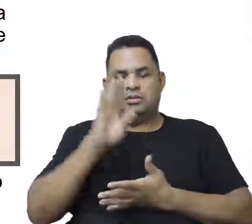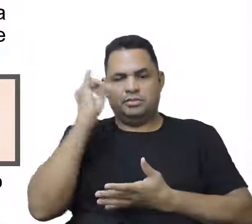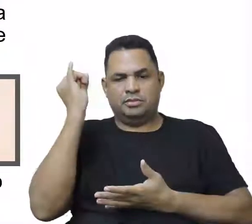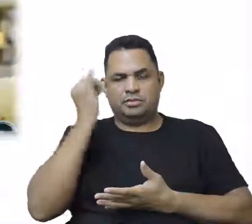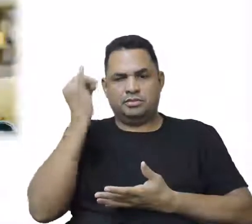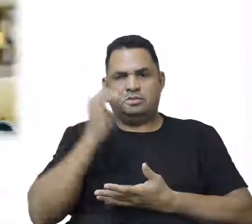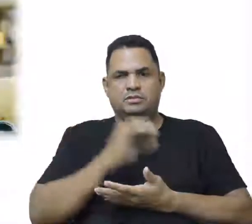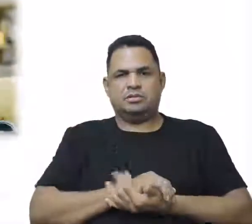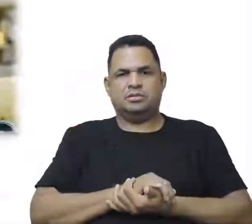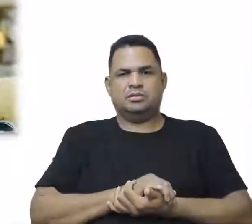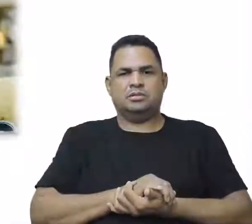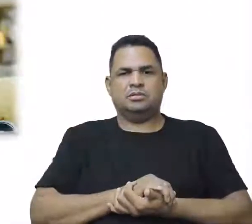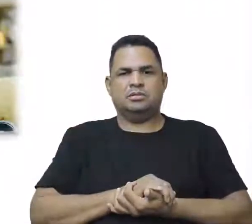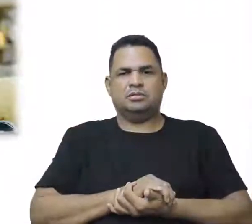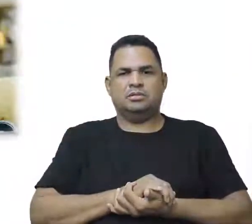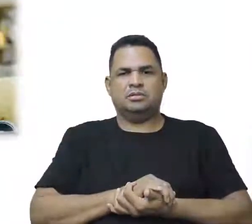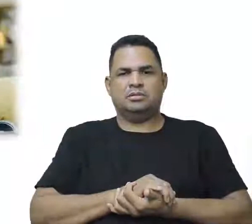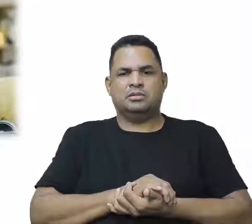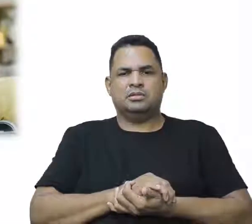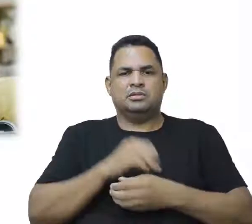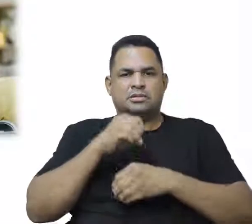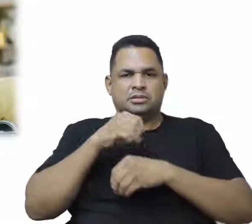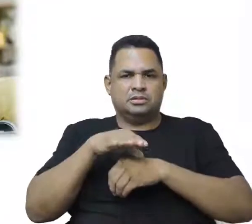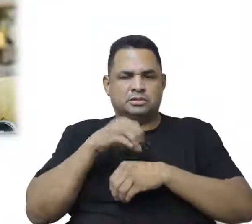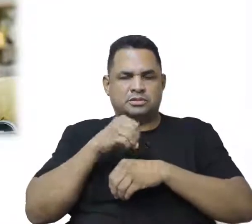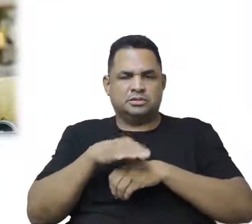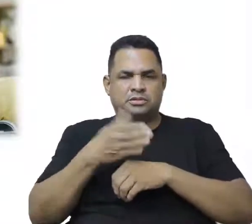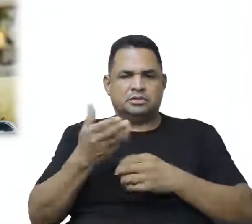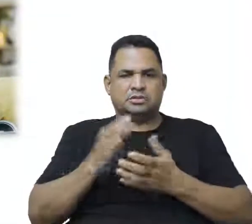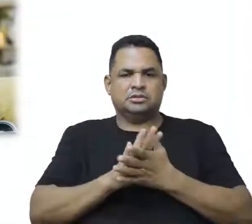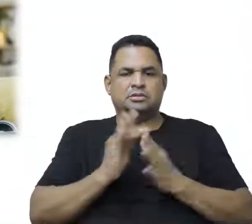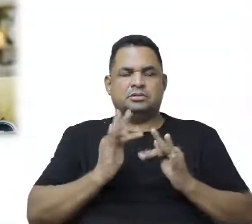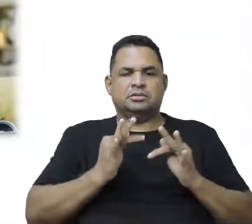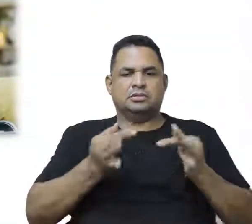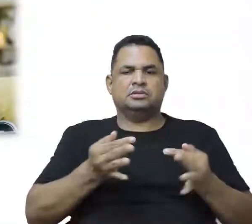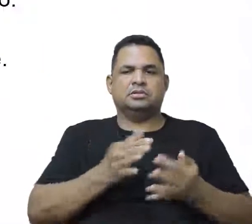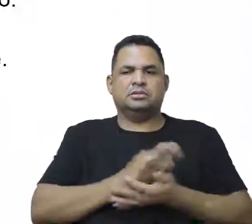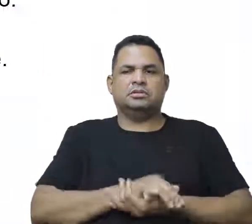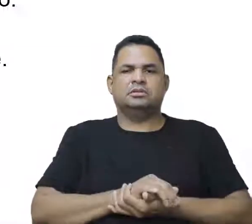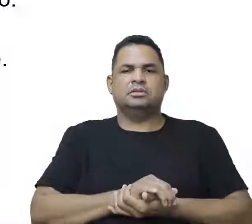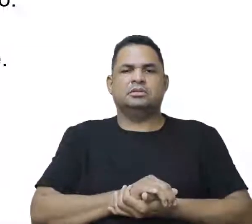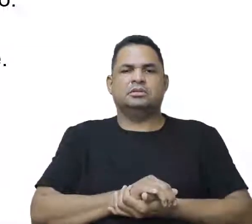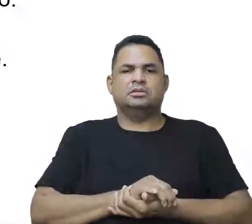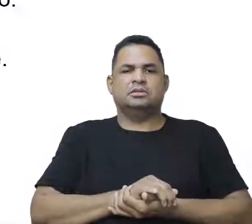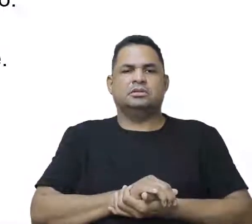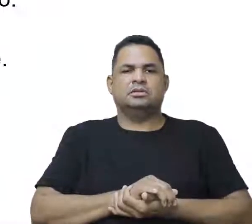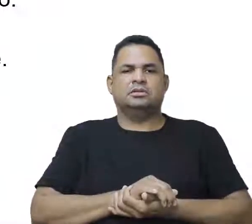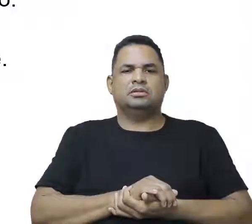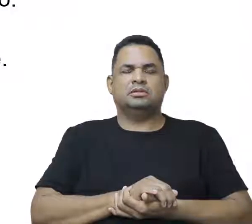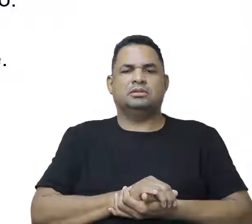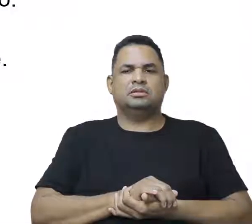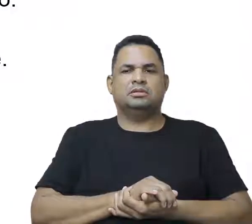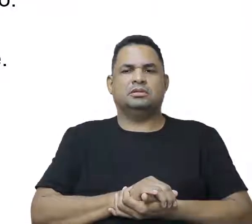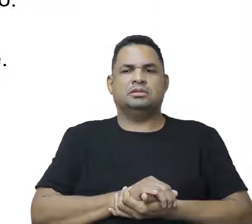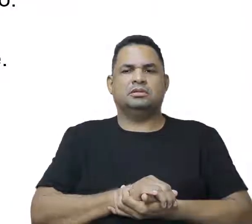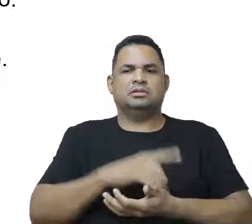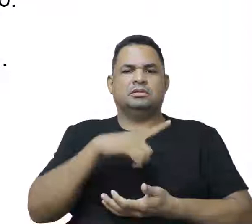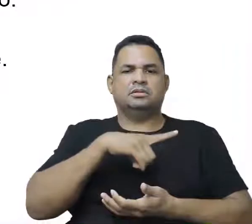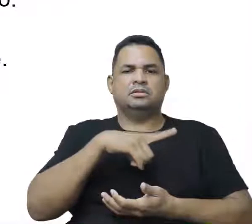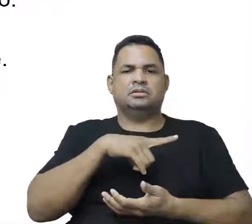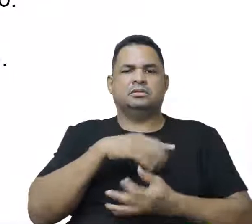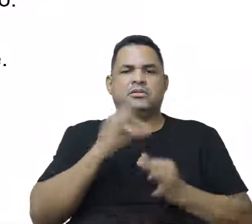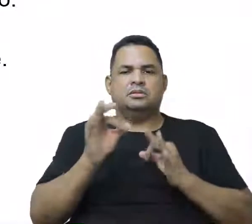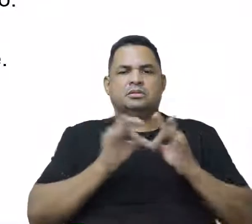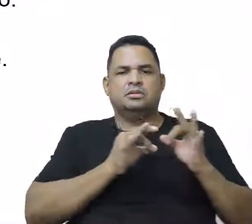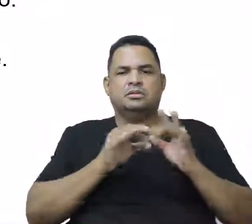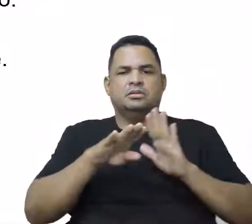me ajudar. Seguimos aqui nas dicas, professora, para a gente fechar. Dicas para o Enem. Vamos então, lá, nós professora. temos aí,